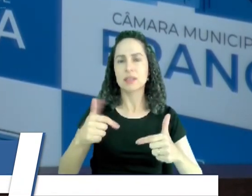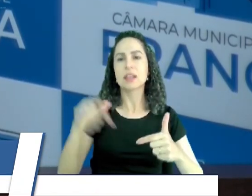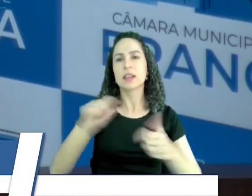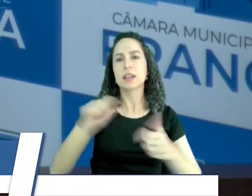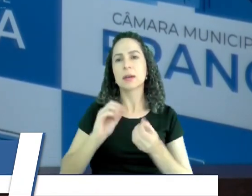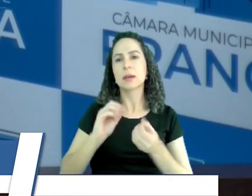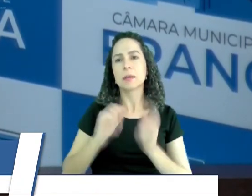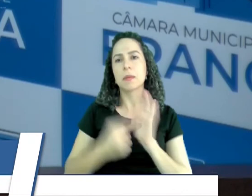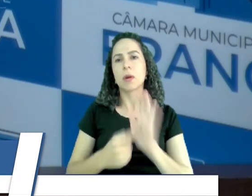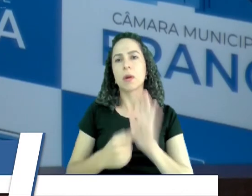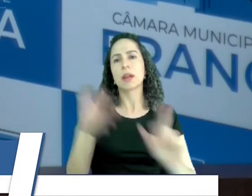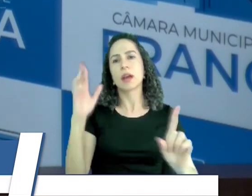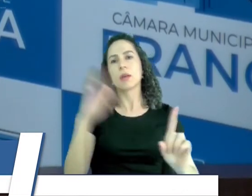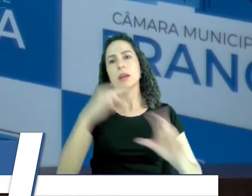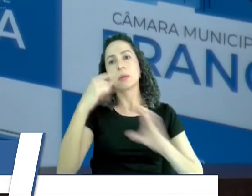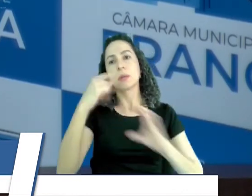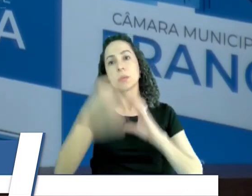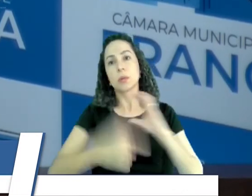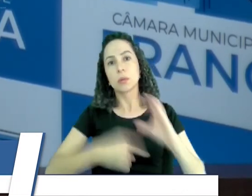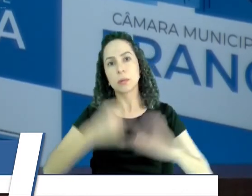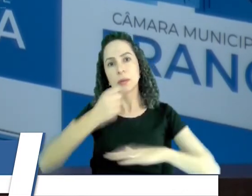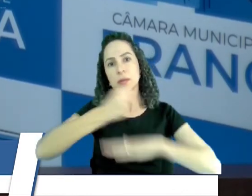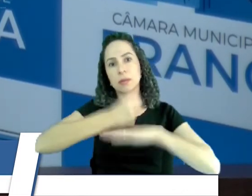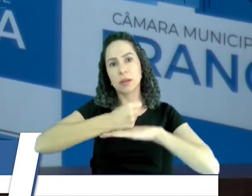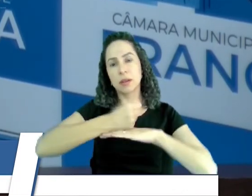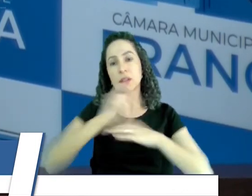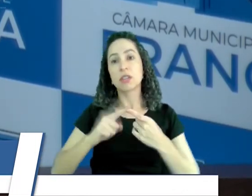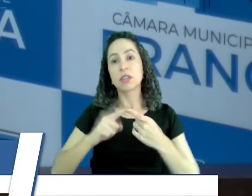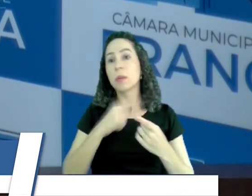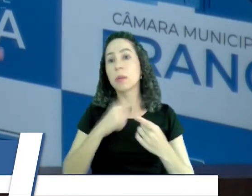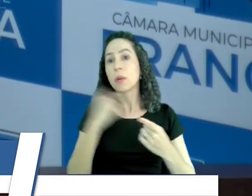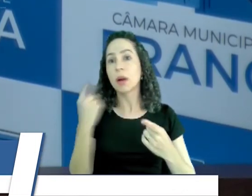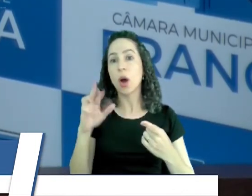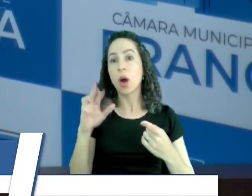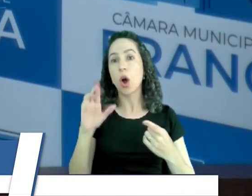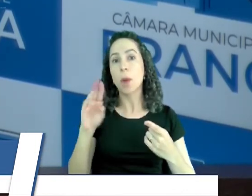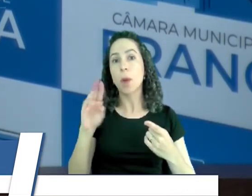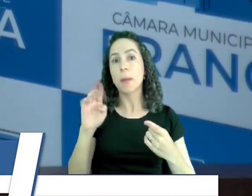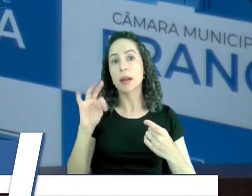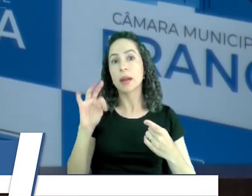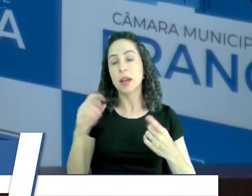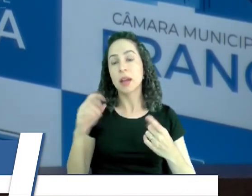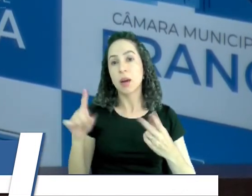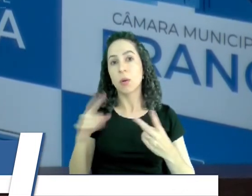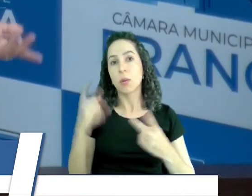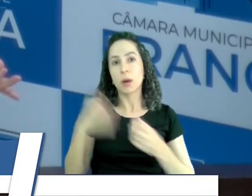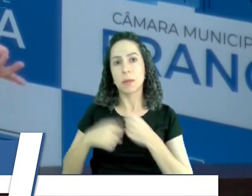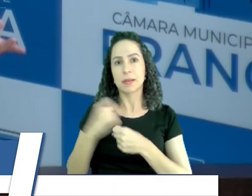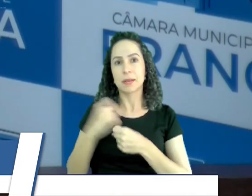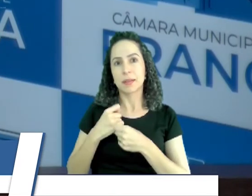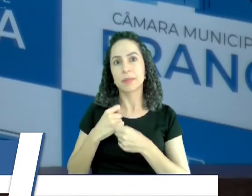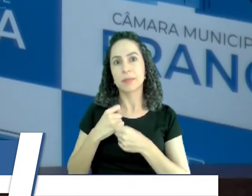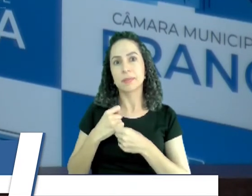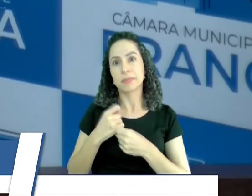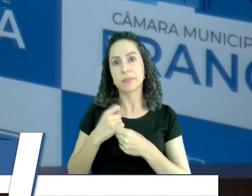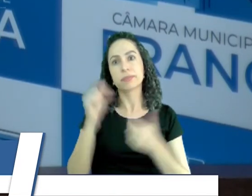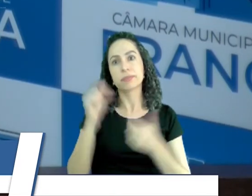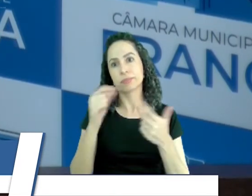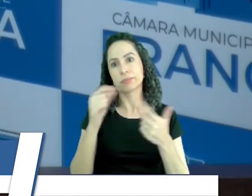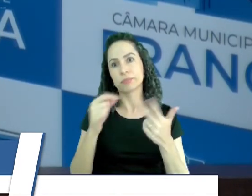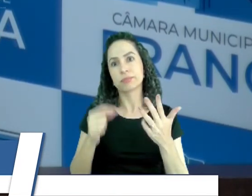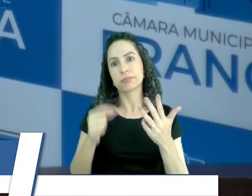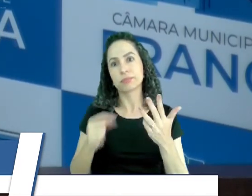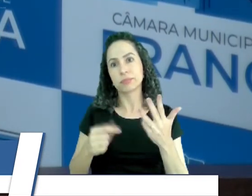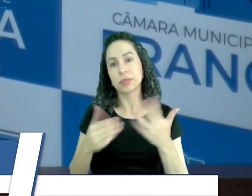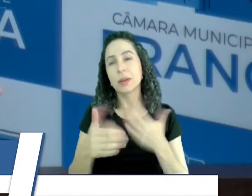também mundialmente. Nós já perdemos o Robertão no ano passado, então, e tem tantos outros que nós já sabemos que já